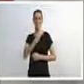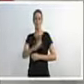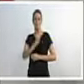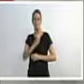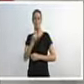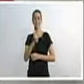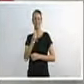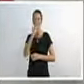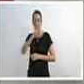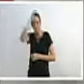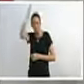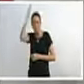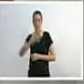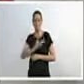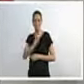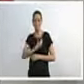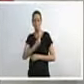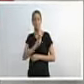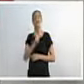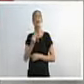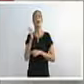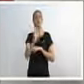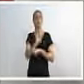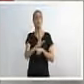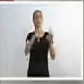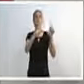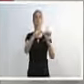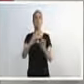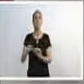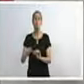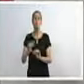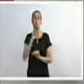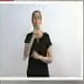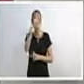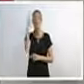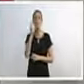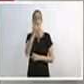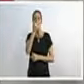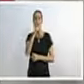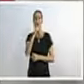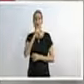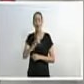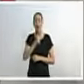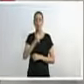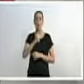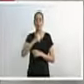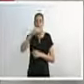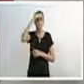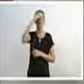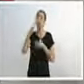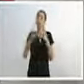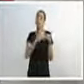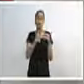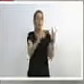elas conseguimos reduzir o número de afogamentos no estado de Santa Catarina. Seja a praia de Gravatá, Navegantes, Penha, Armação, qualquer